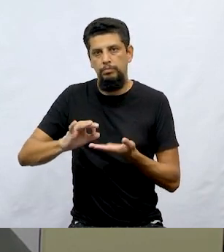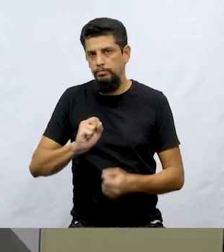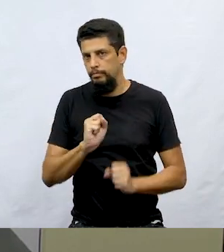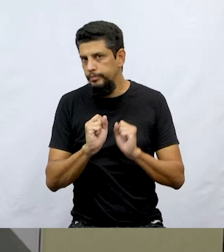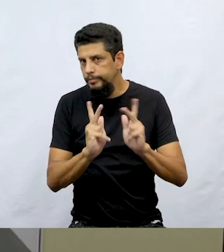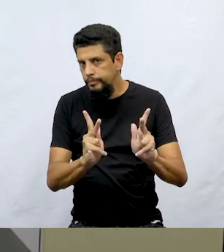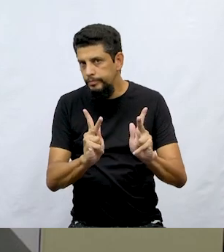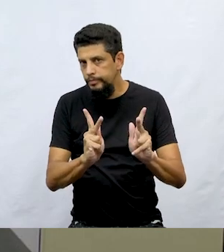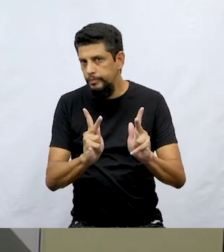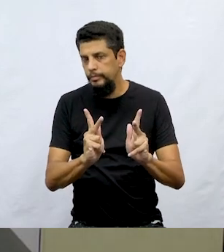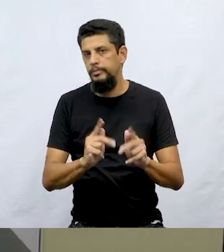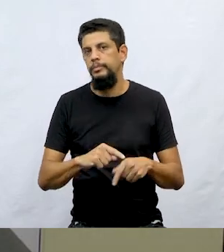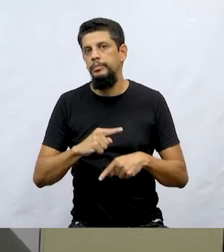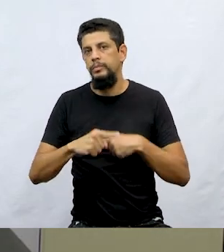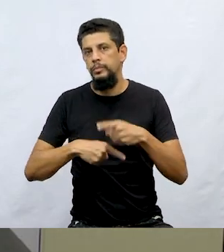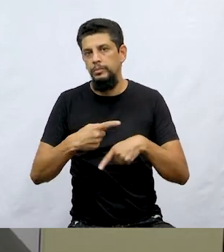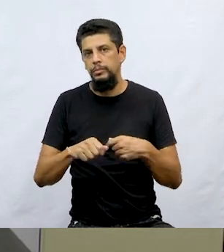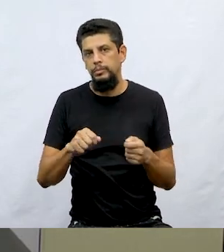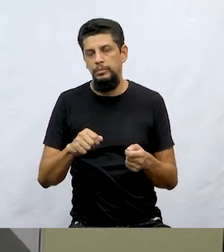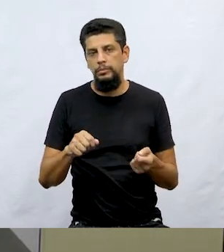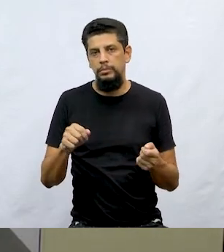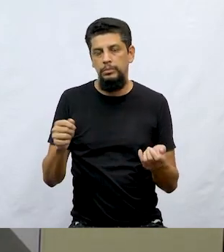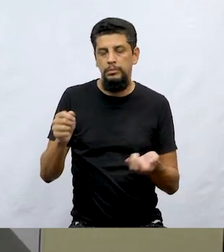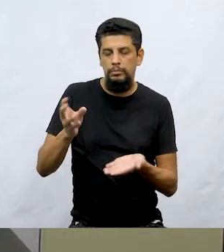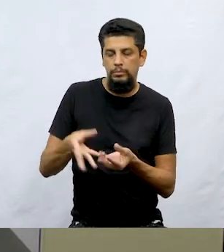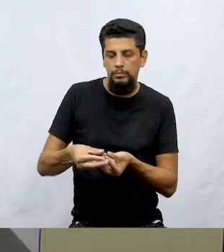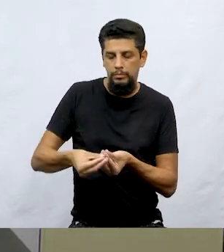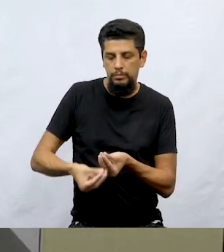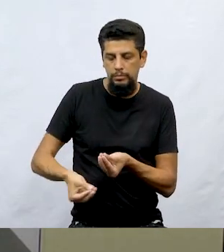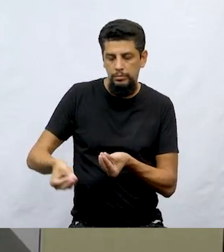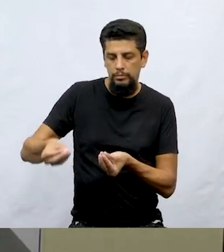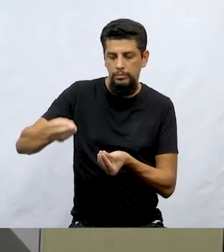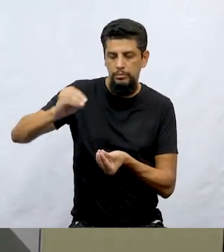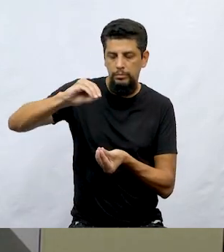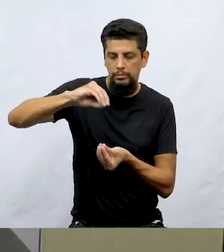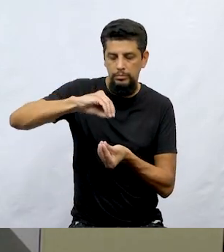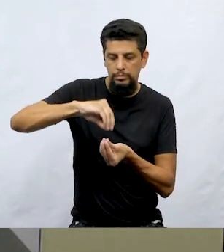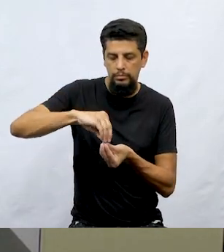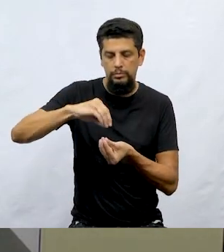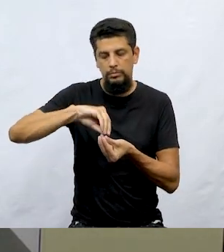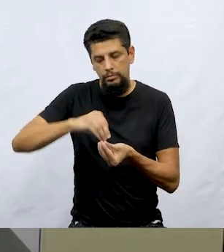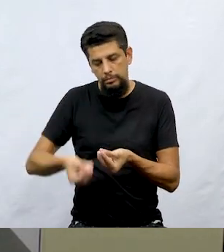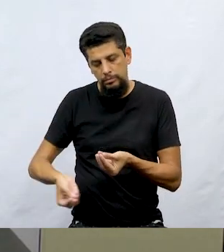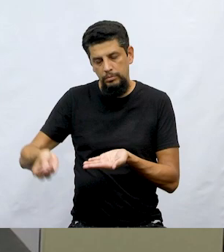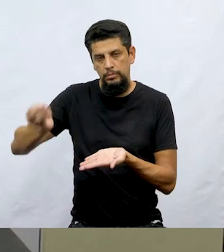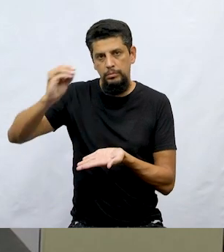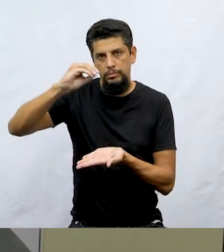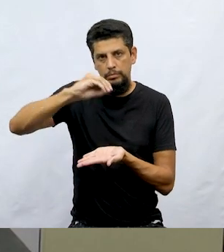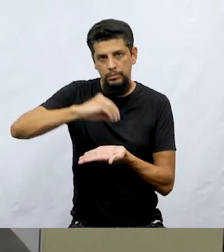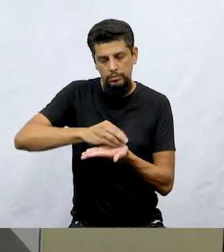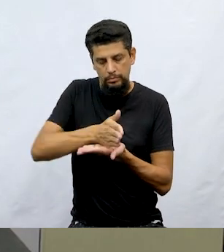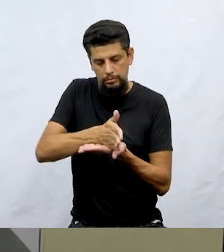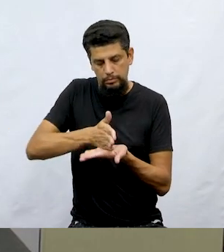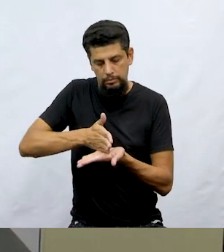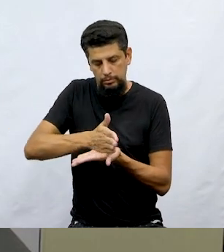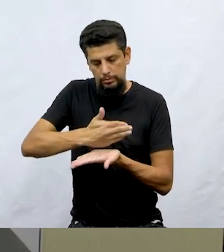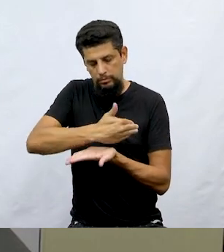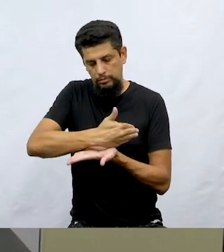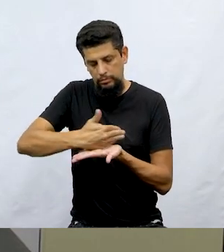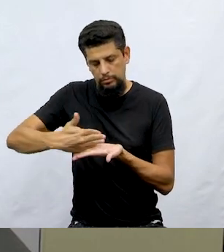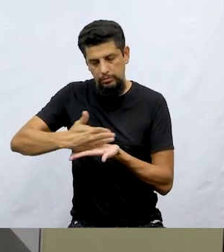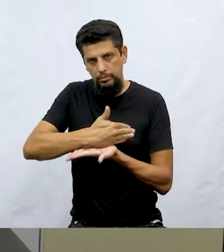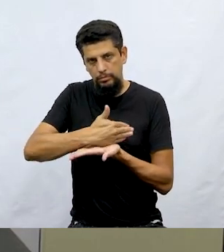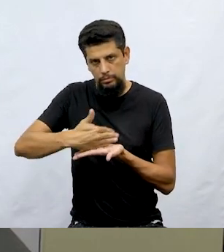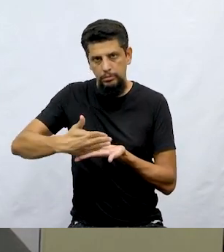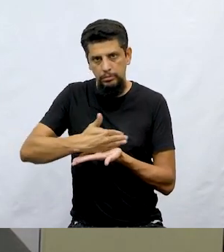marcado, tá? Daí vamos dividir de novo no meio. Aquela que ficou metade,